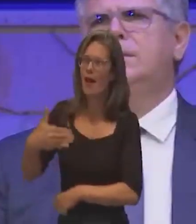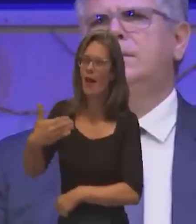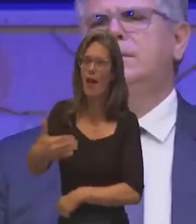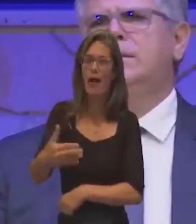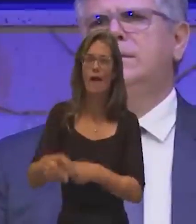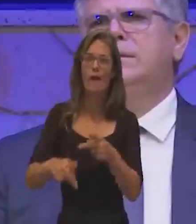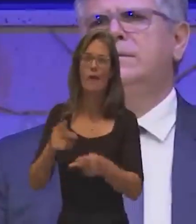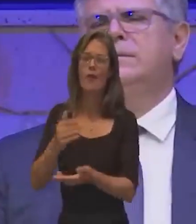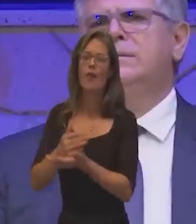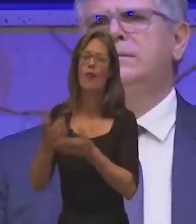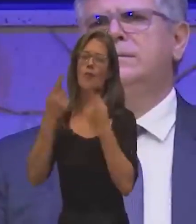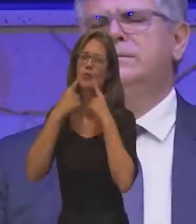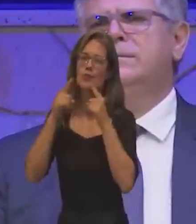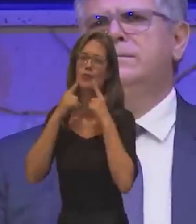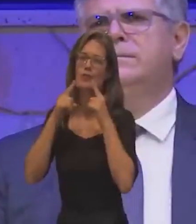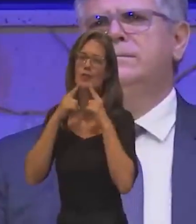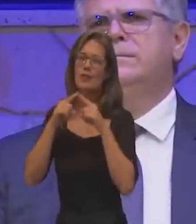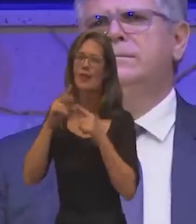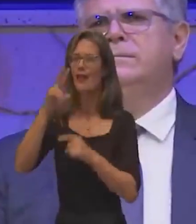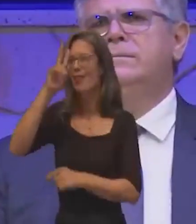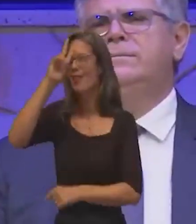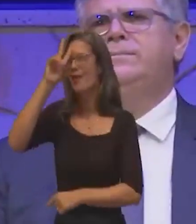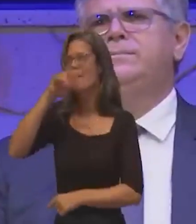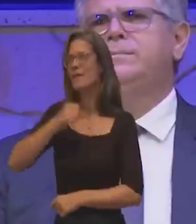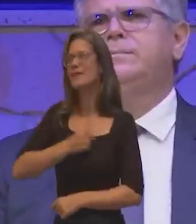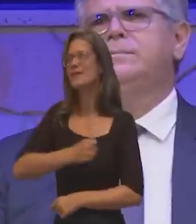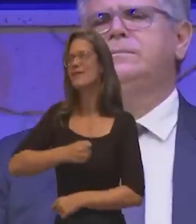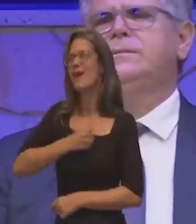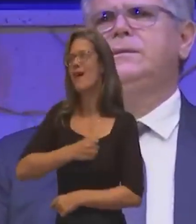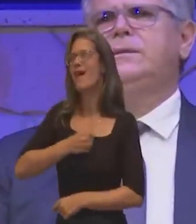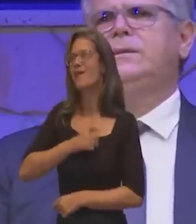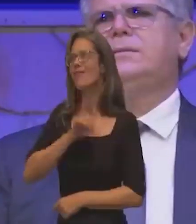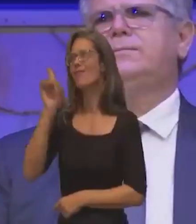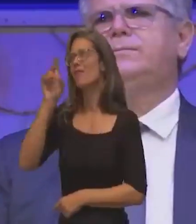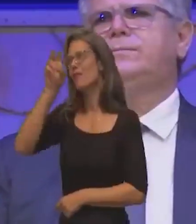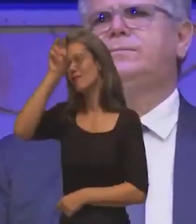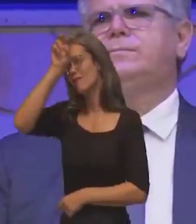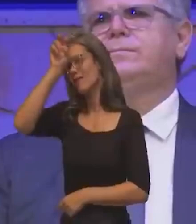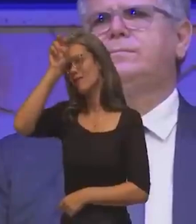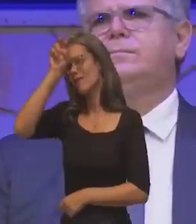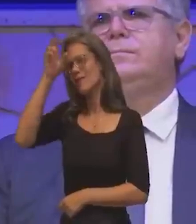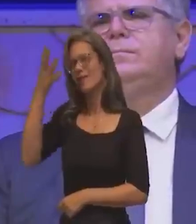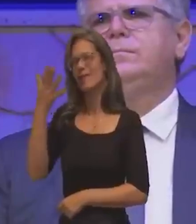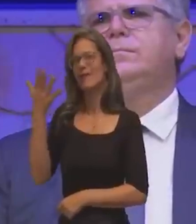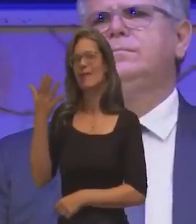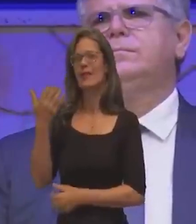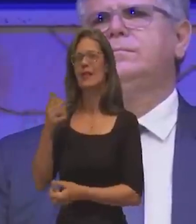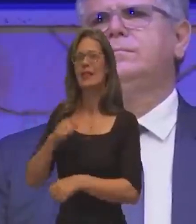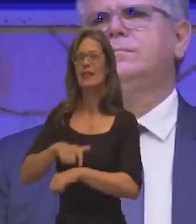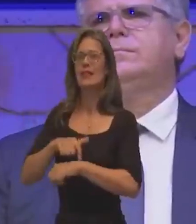de Deus. Eles queriam voltar para os alhos, as cebolas do Egito.